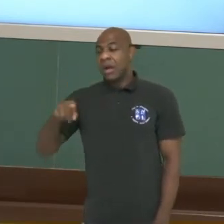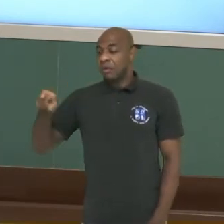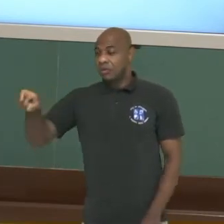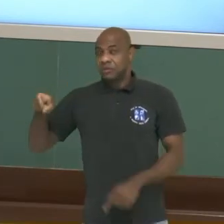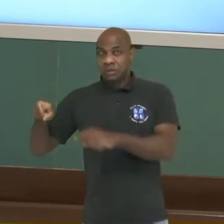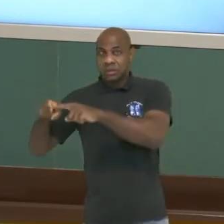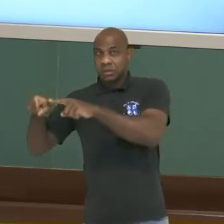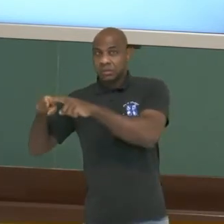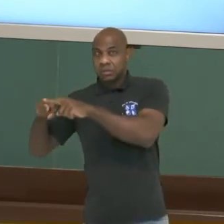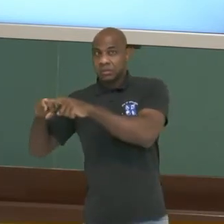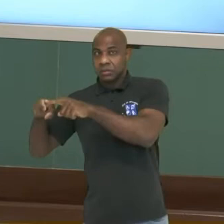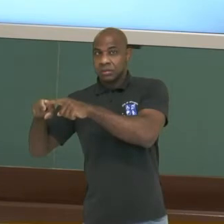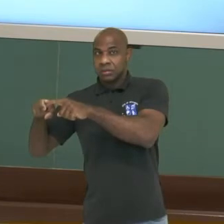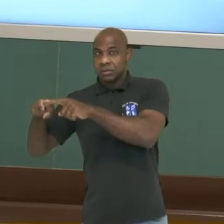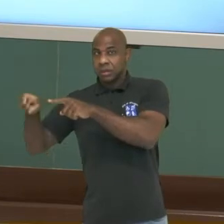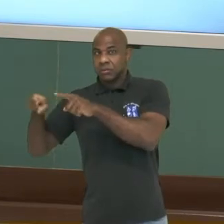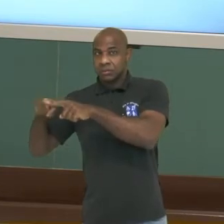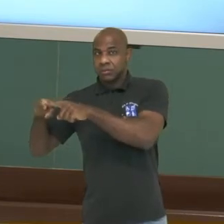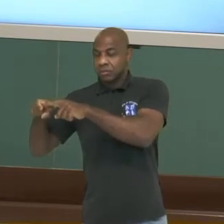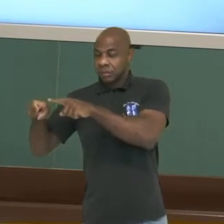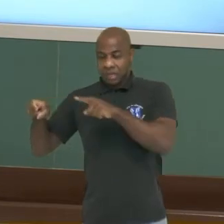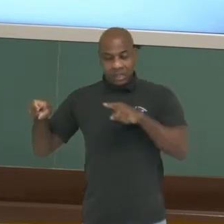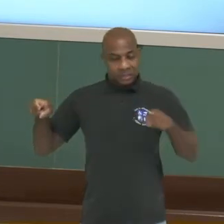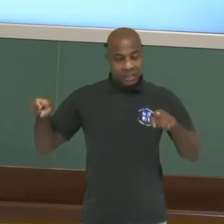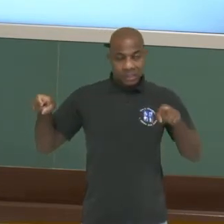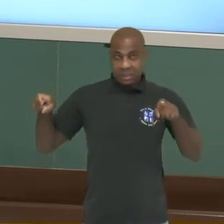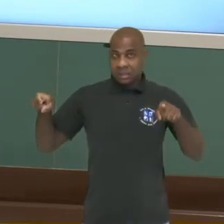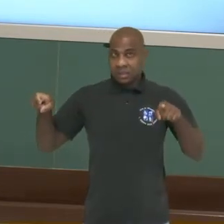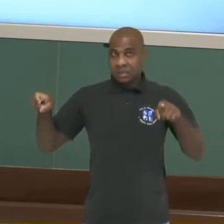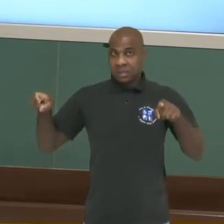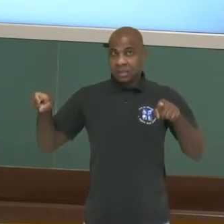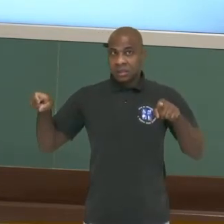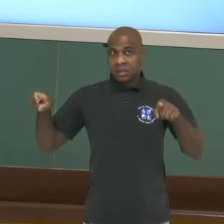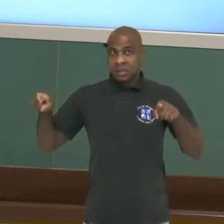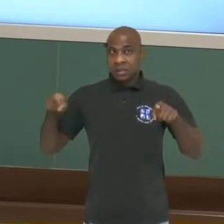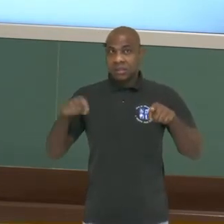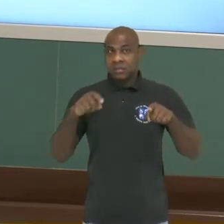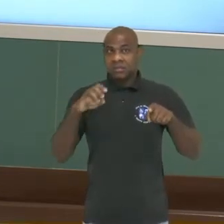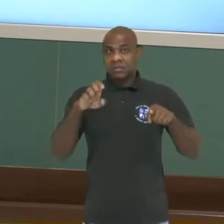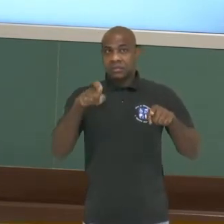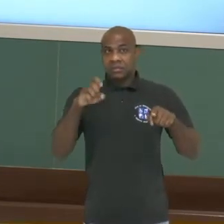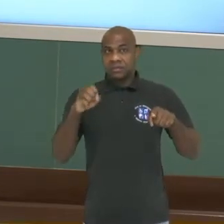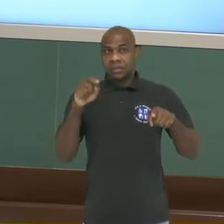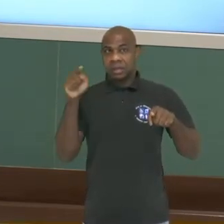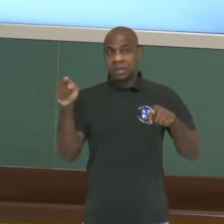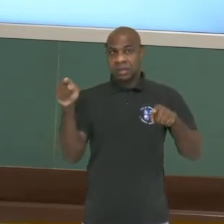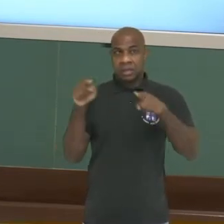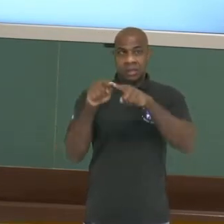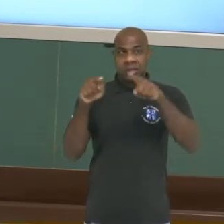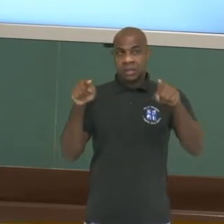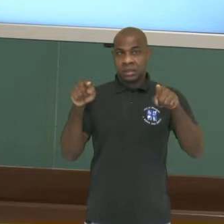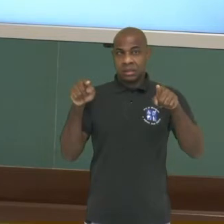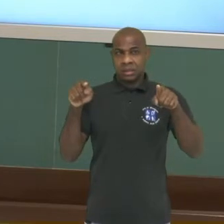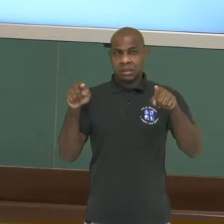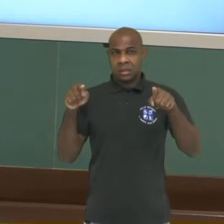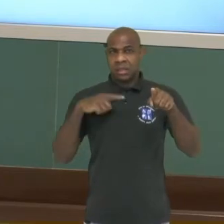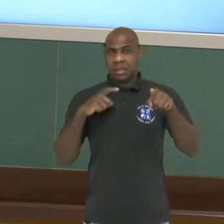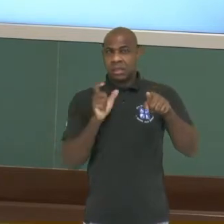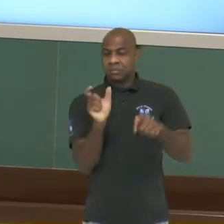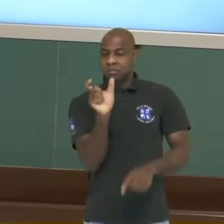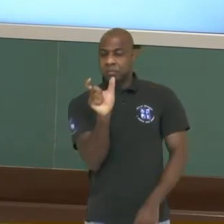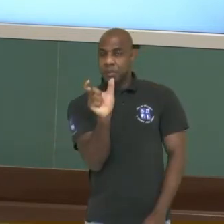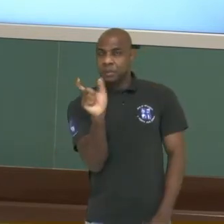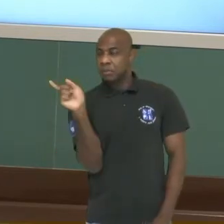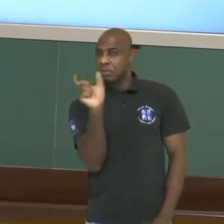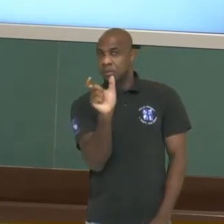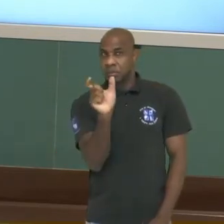x, o x é daqui até aqui. E o x0 é daqui até aqui. Este pedacinho, então, aqui,